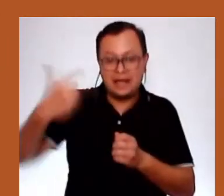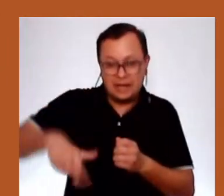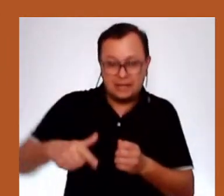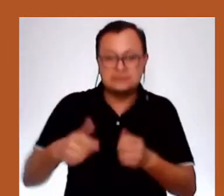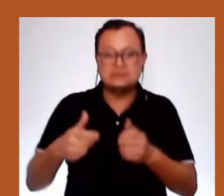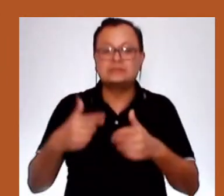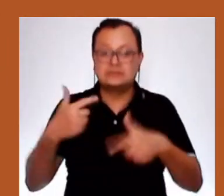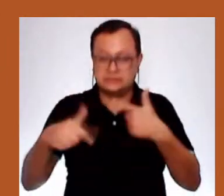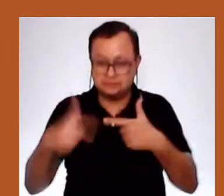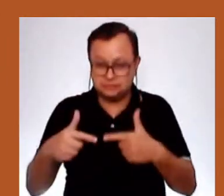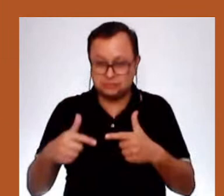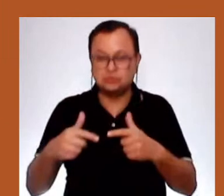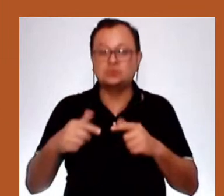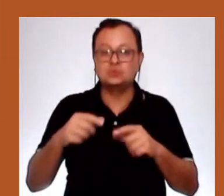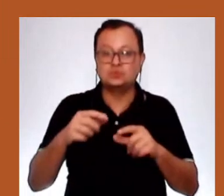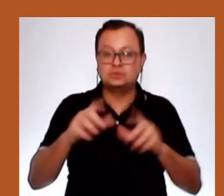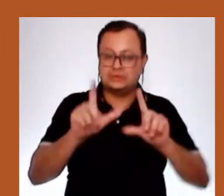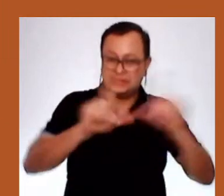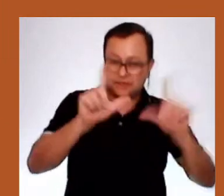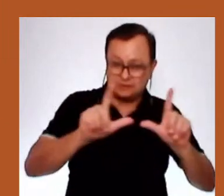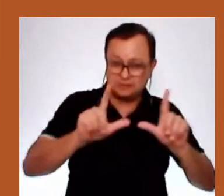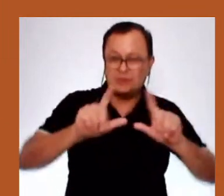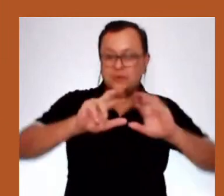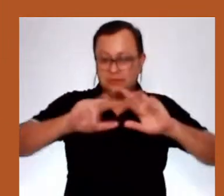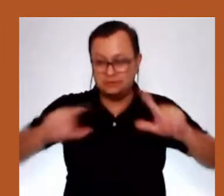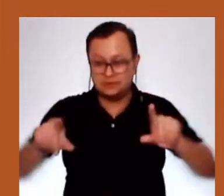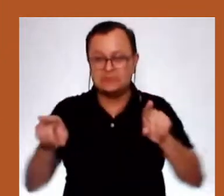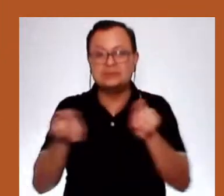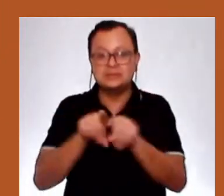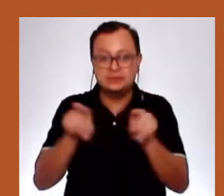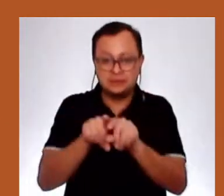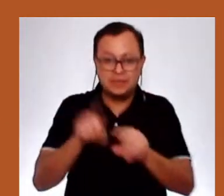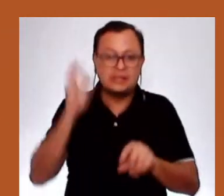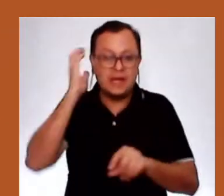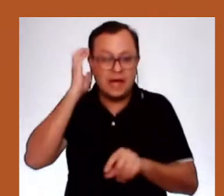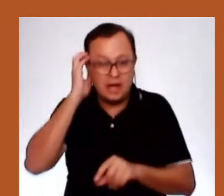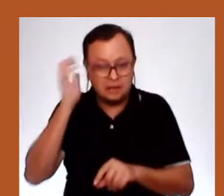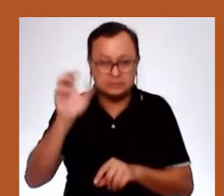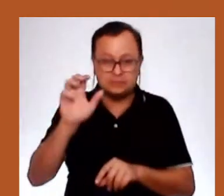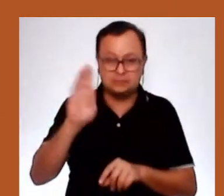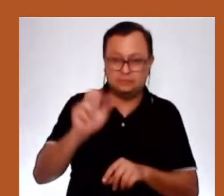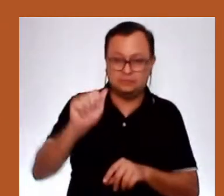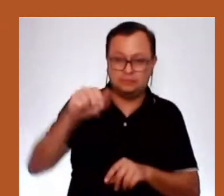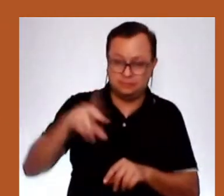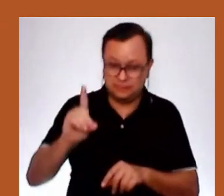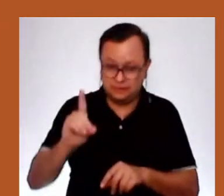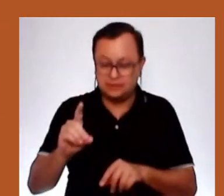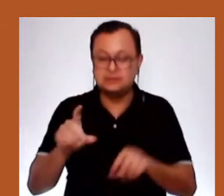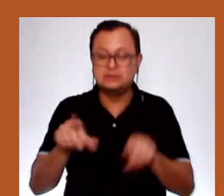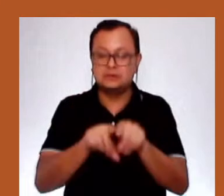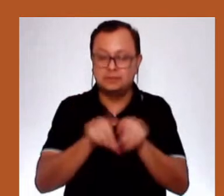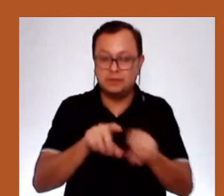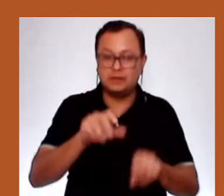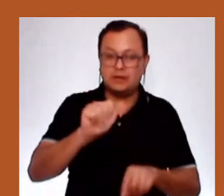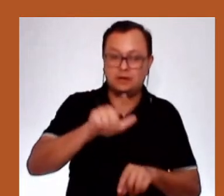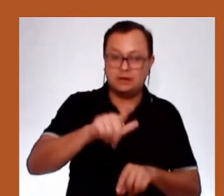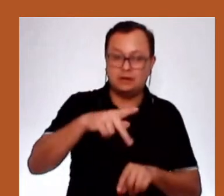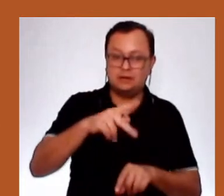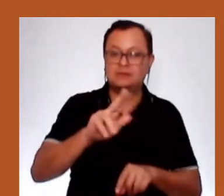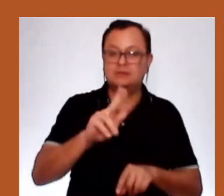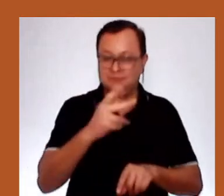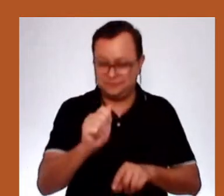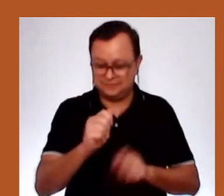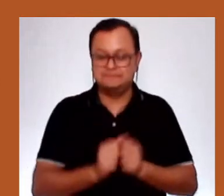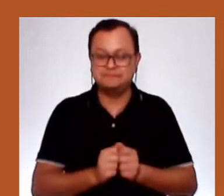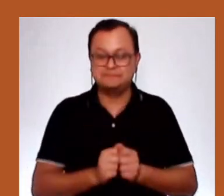Rádio Band News FM e coordenou o jornalismo da Alfa FM. Temos também nosso convidado, o